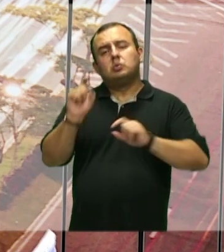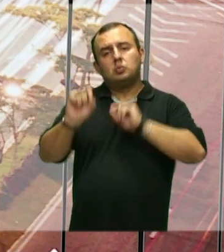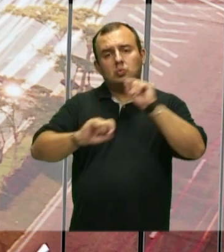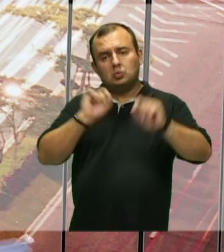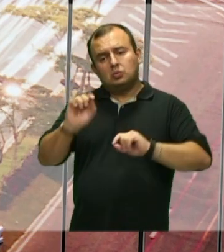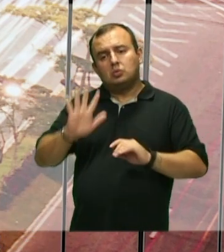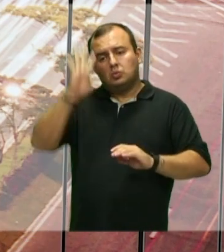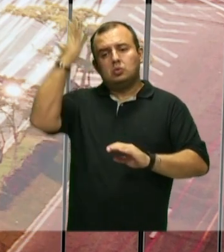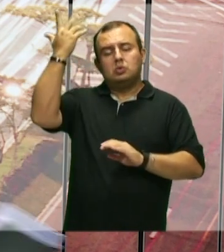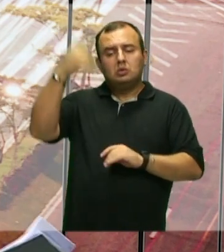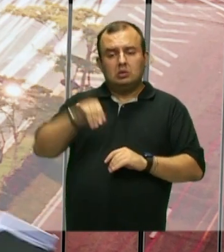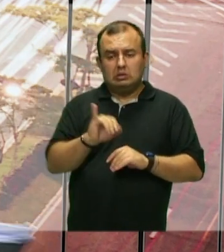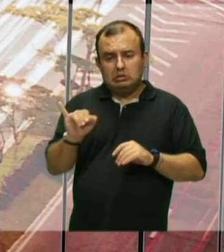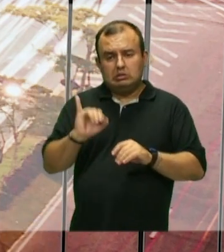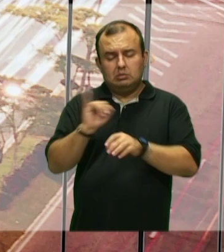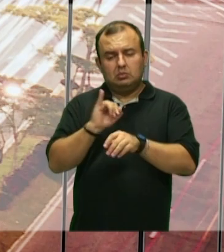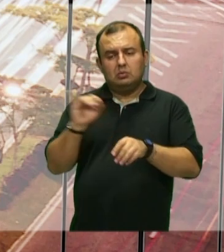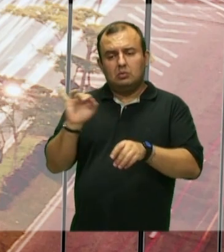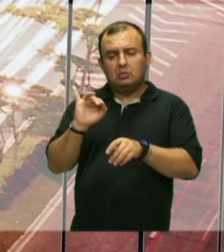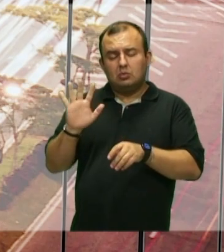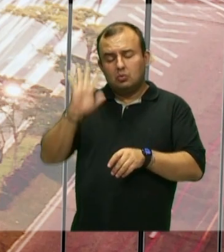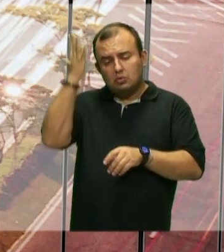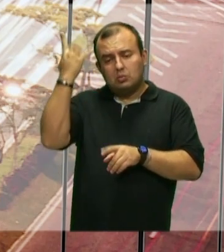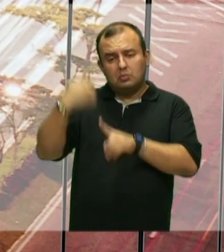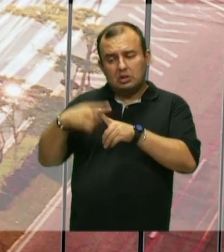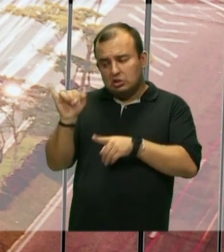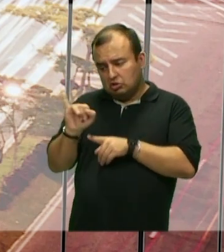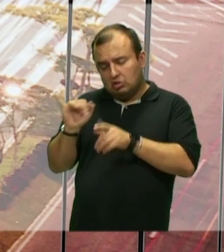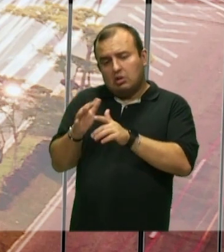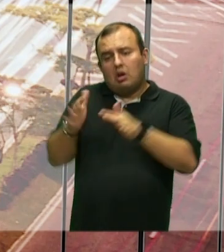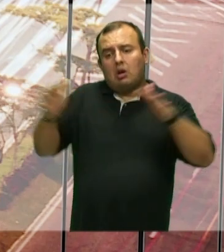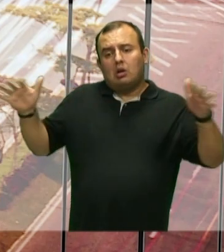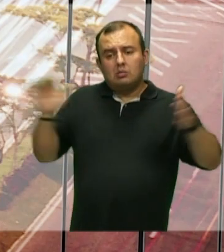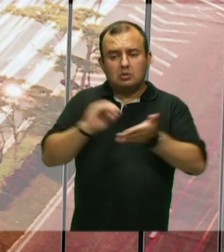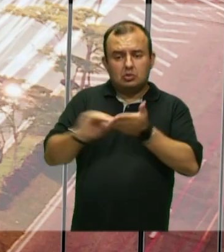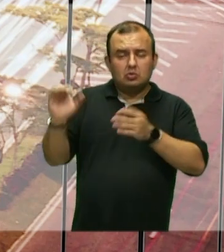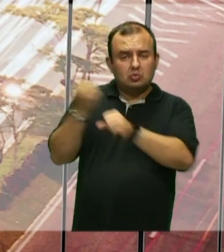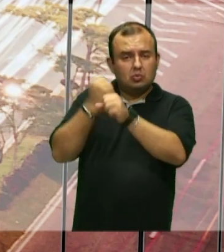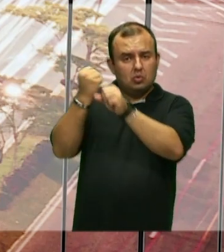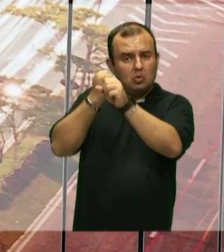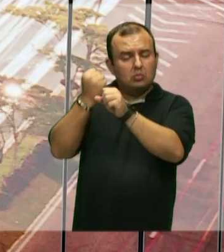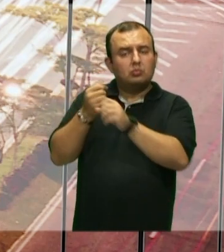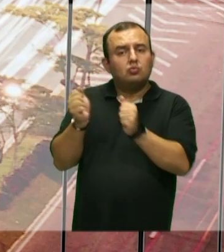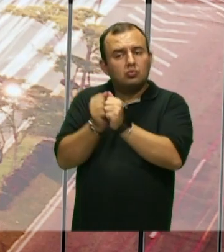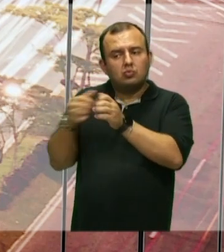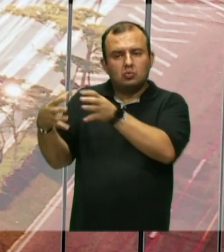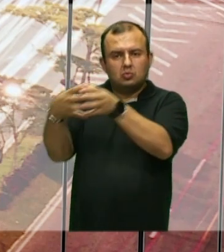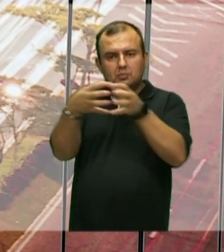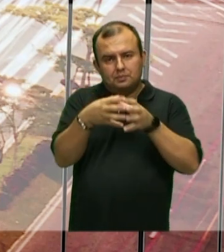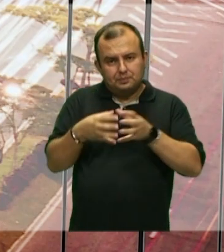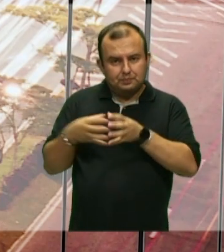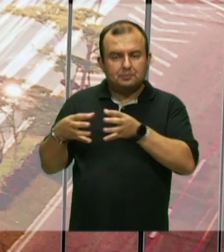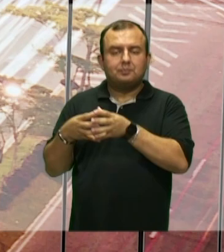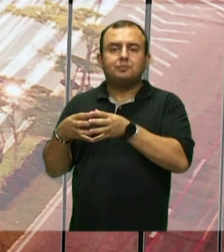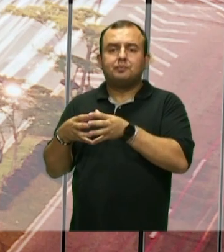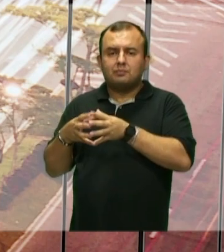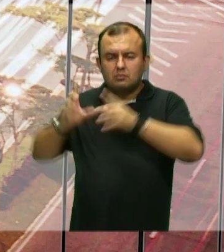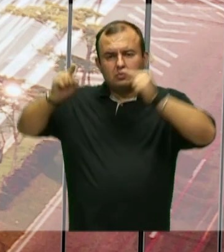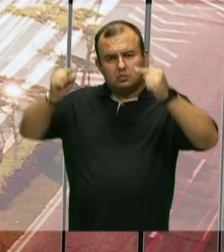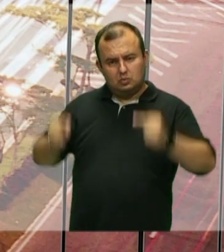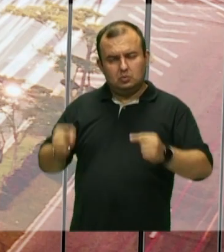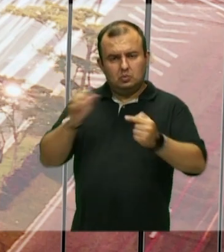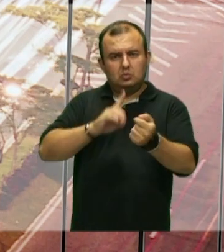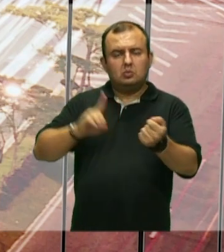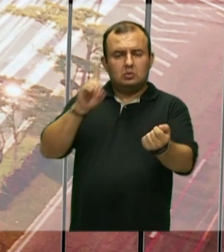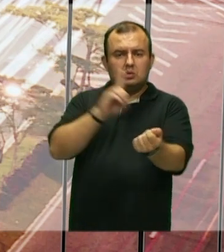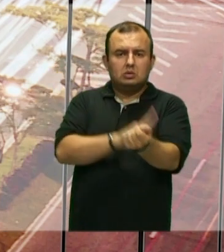é solução. O Itajaí é muito grande e a Secretaria de Obras, junto com as demais equipes, né, de combate a endemias,